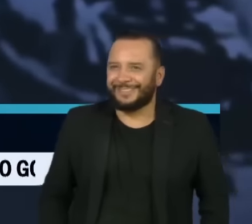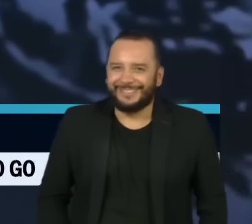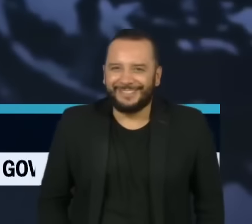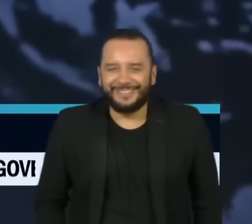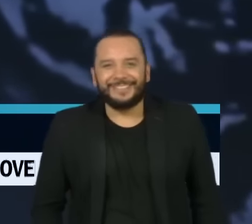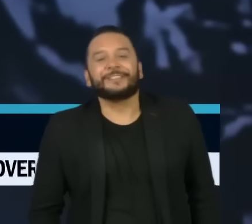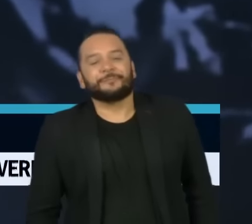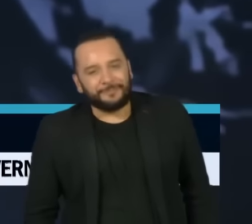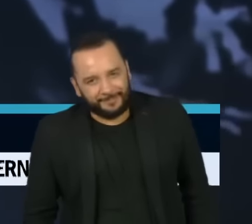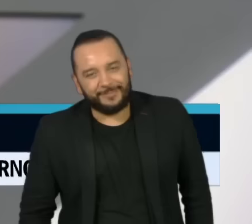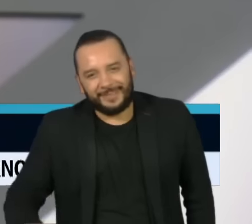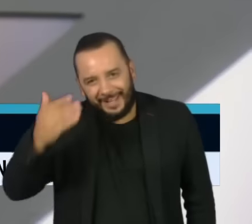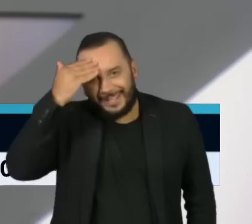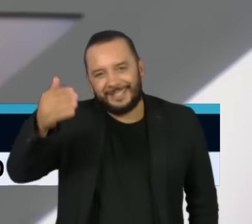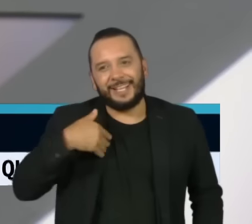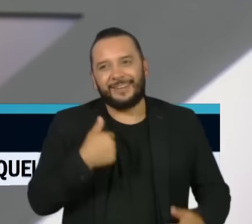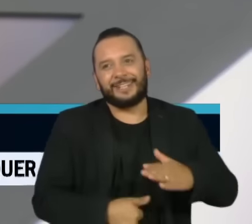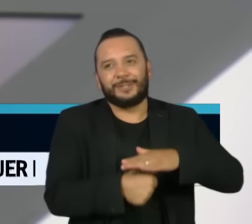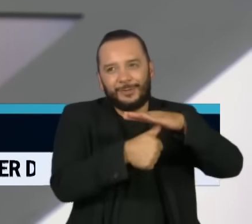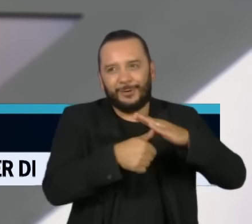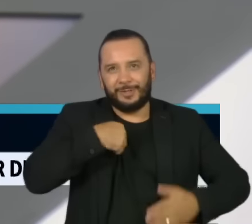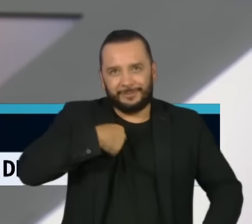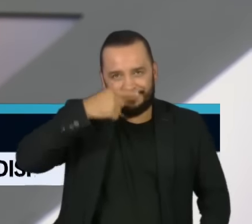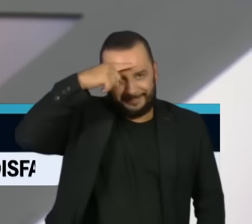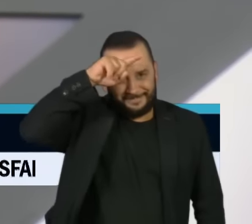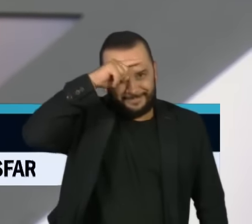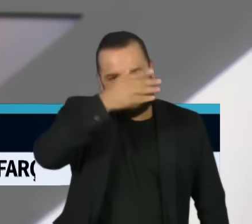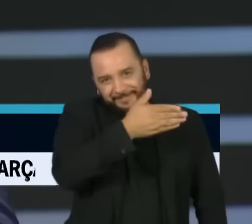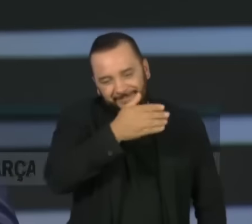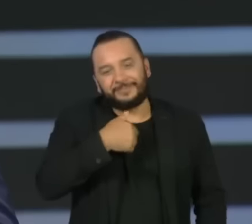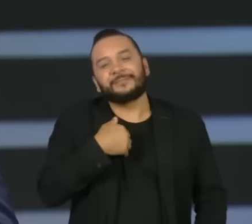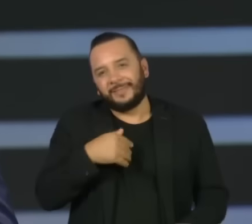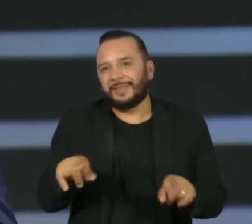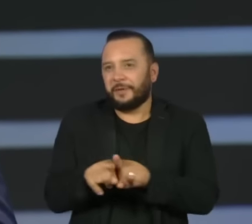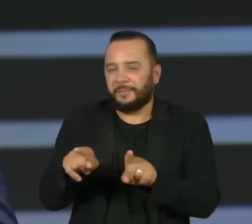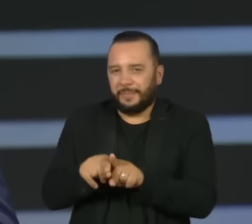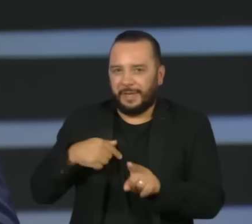Agradecemos a presença do reitor da Universidade Zumbi dos Palmares, José Vicente, e do